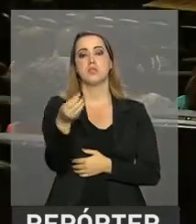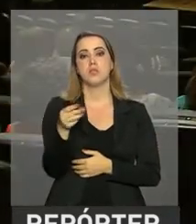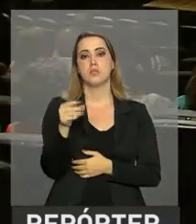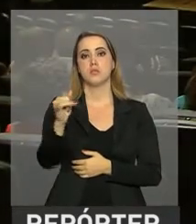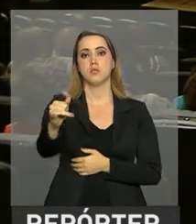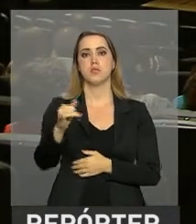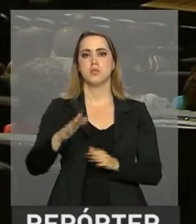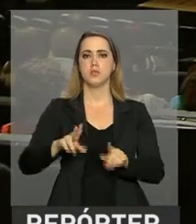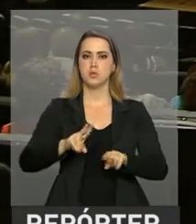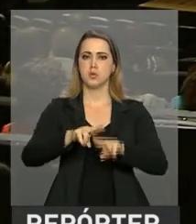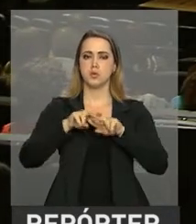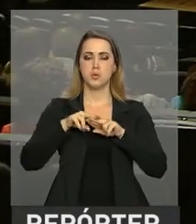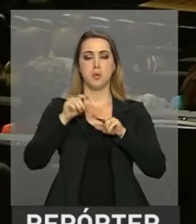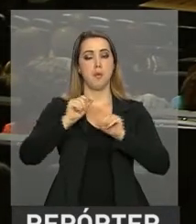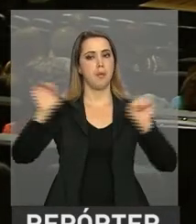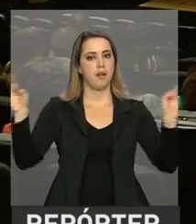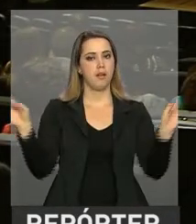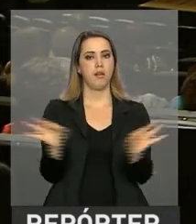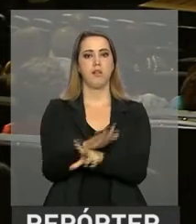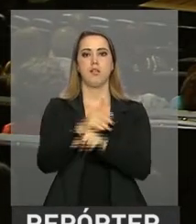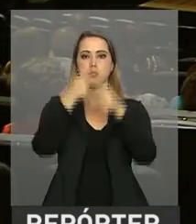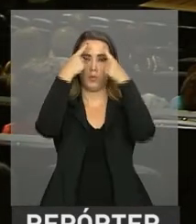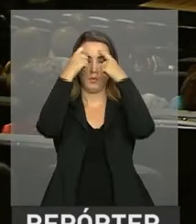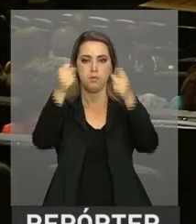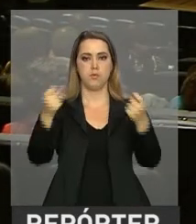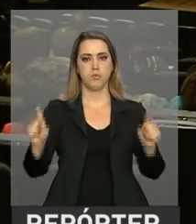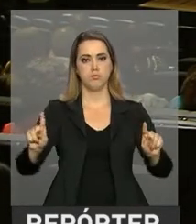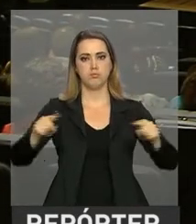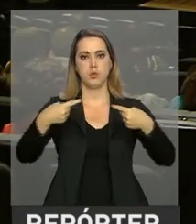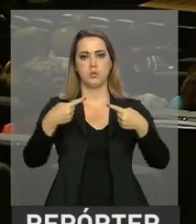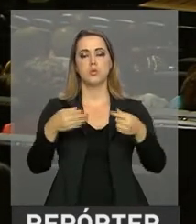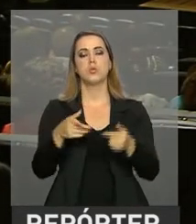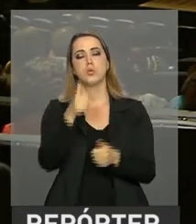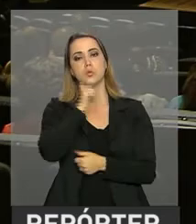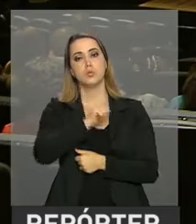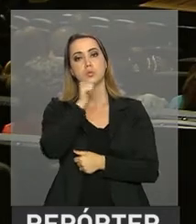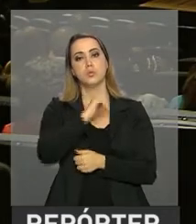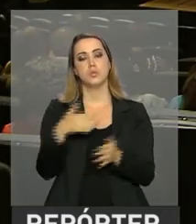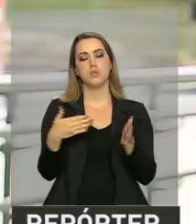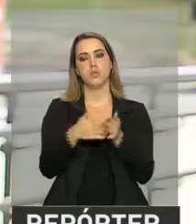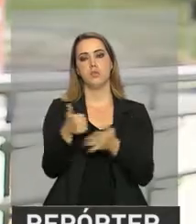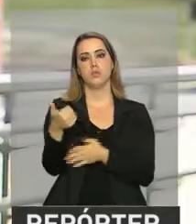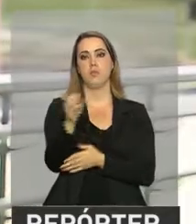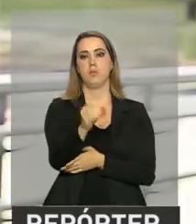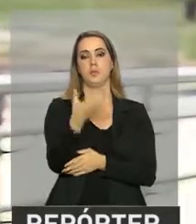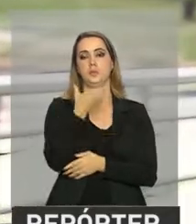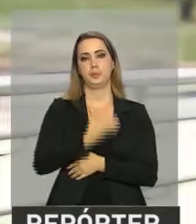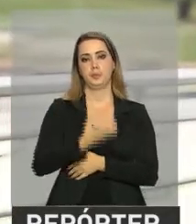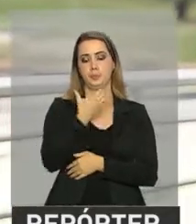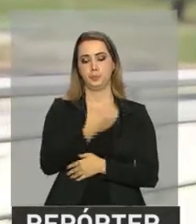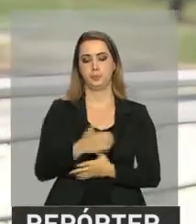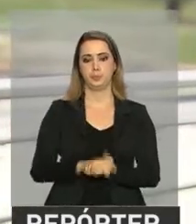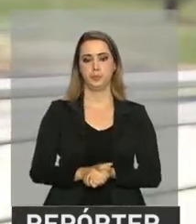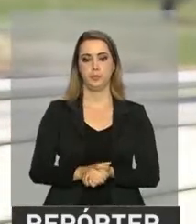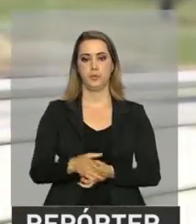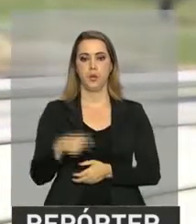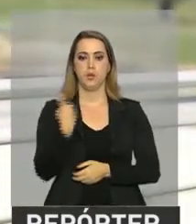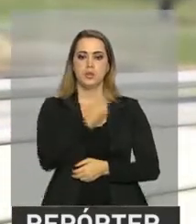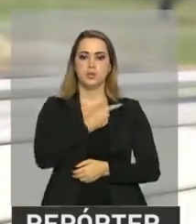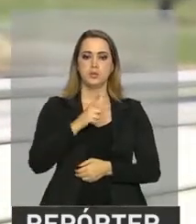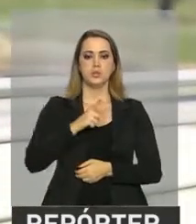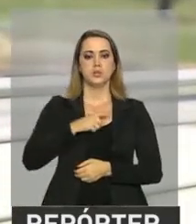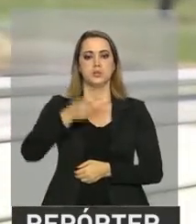pela eliminação da violência contra mulheres que vai até o dia 10 de dezembro nós temos ainda no inconsciente